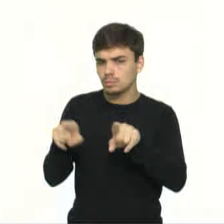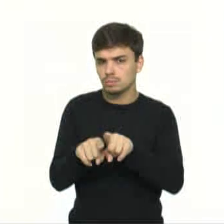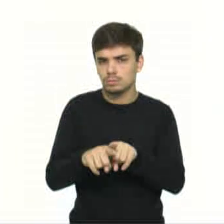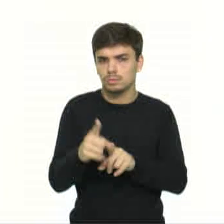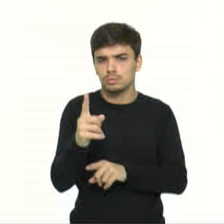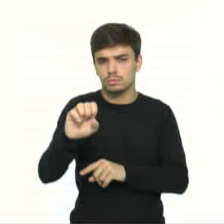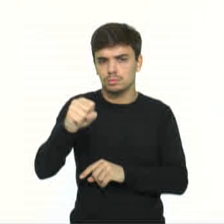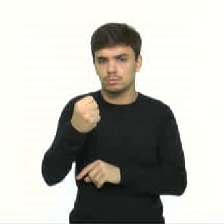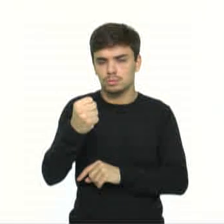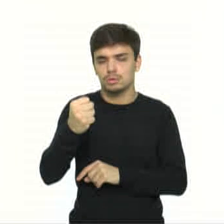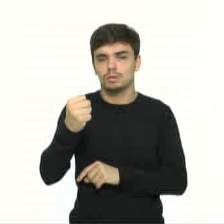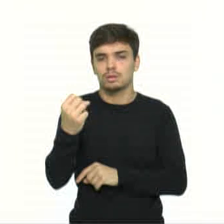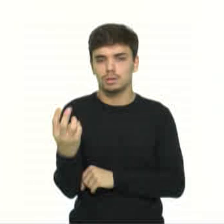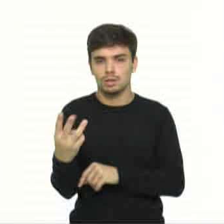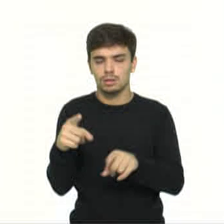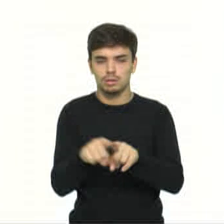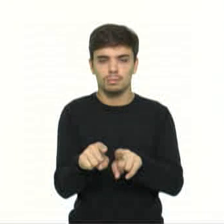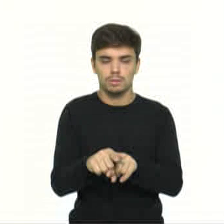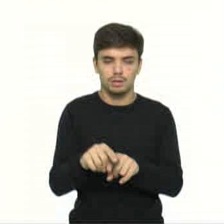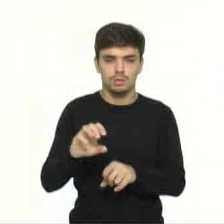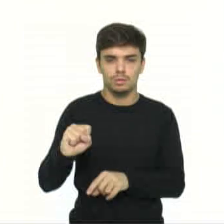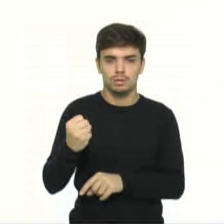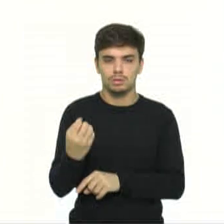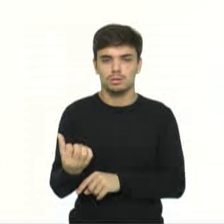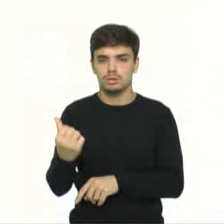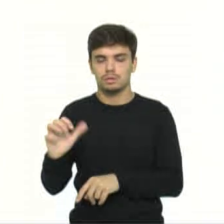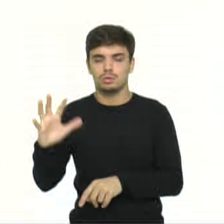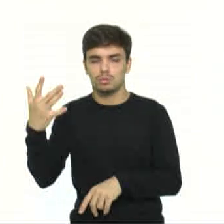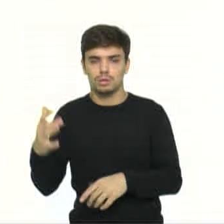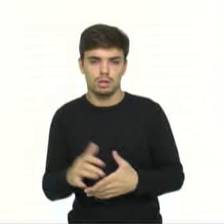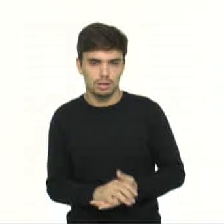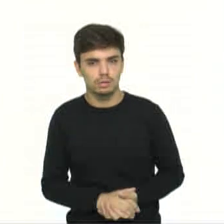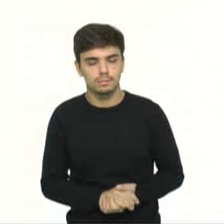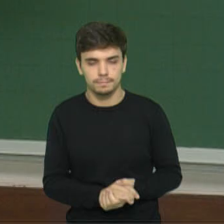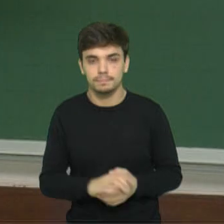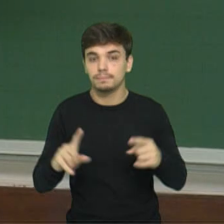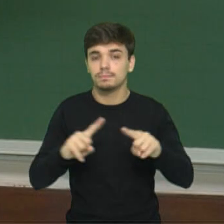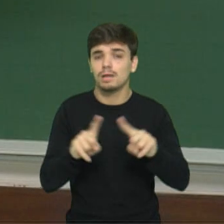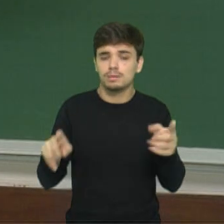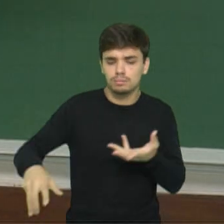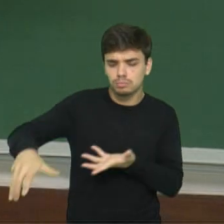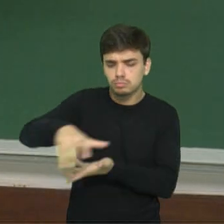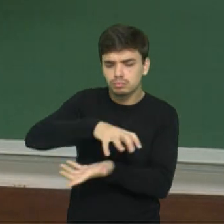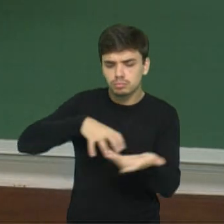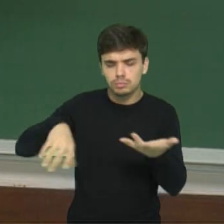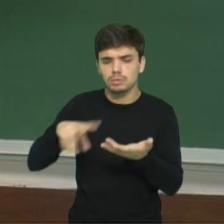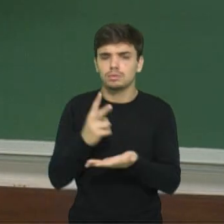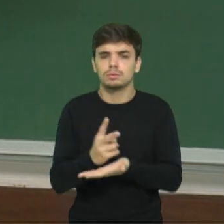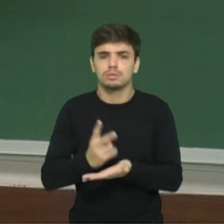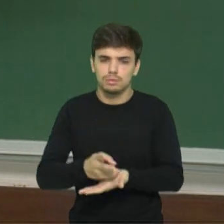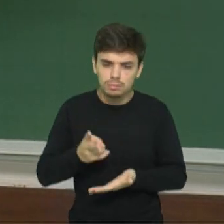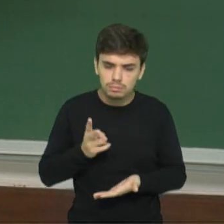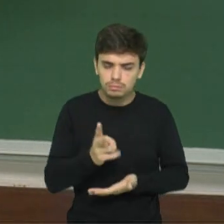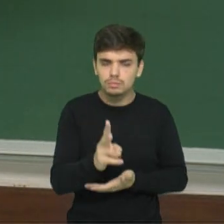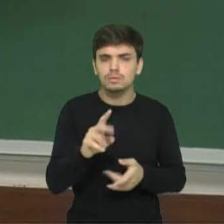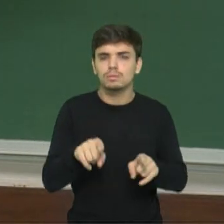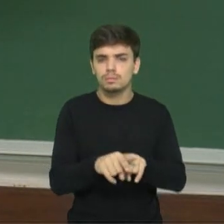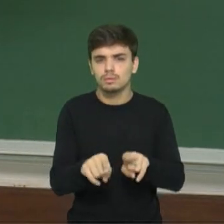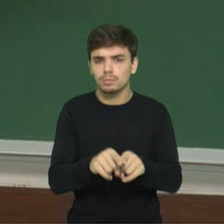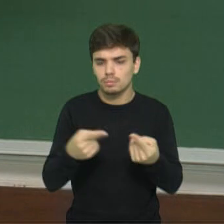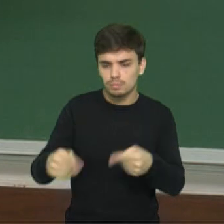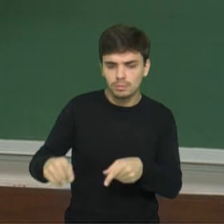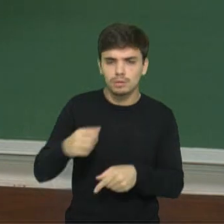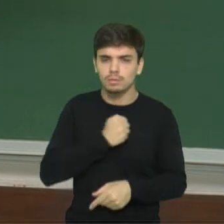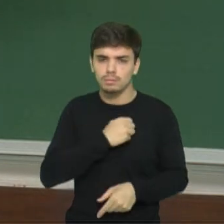em 1986, quando sofre os atentados, mas essas revoltas vão ser duramente sufocadas pelo aparato militar